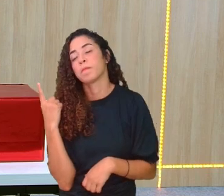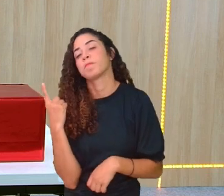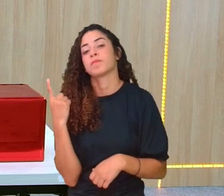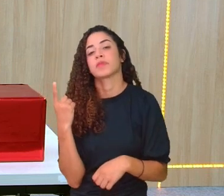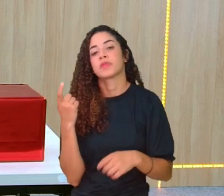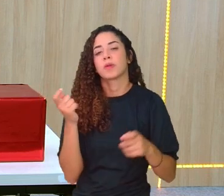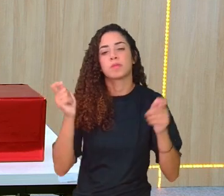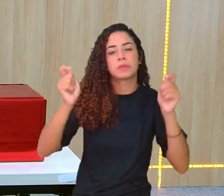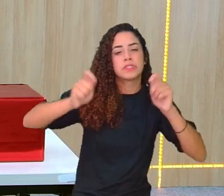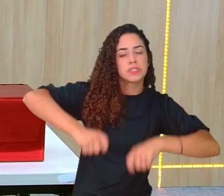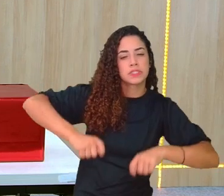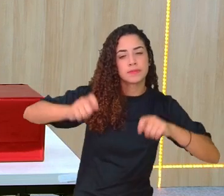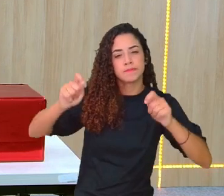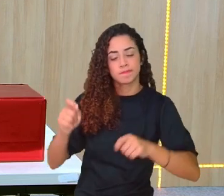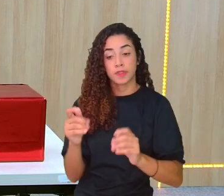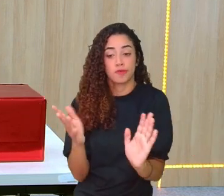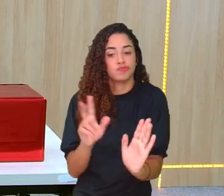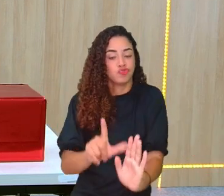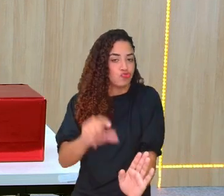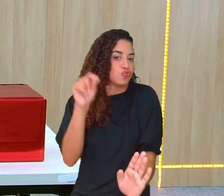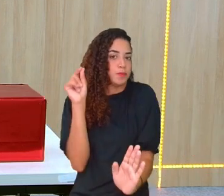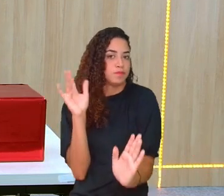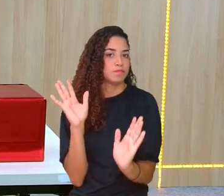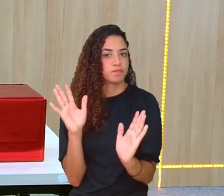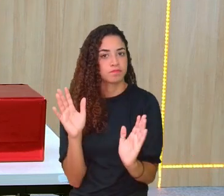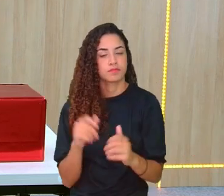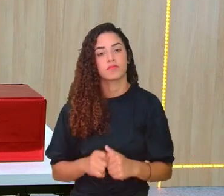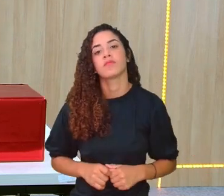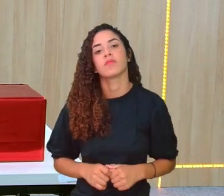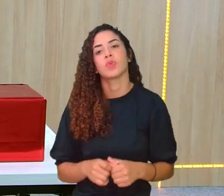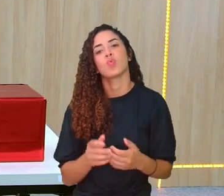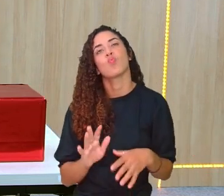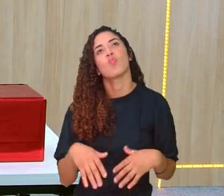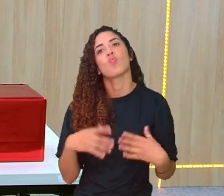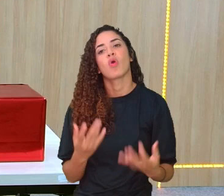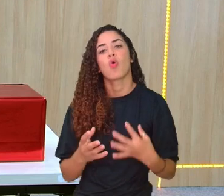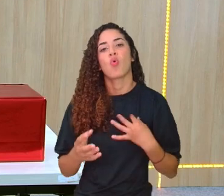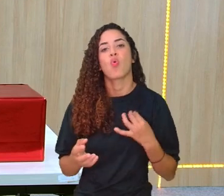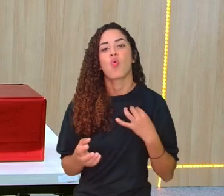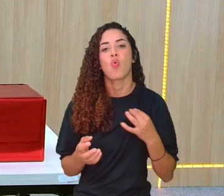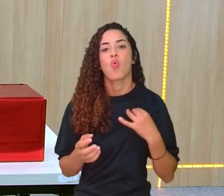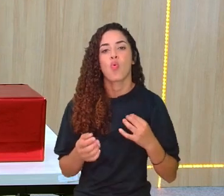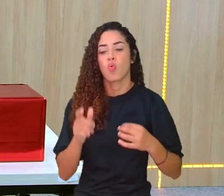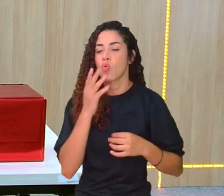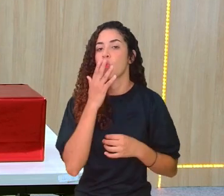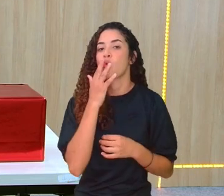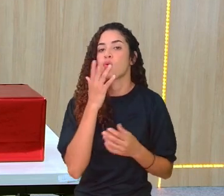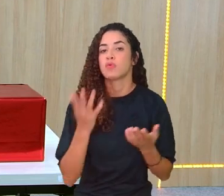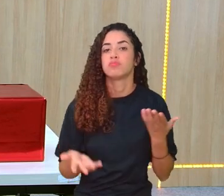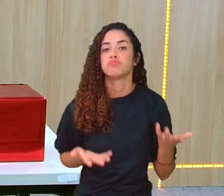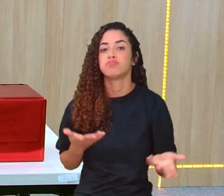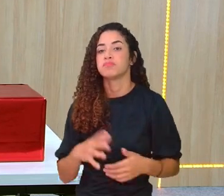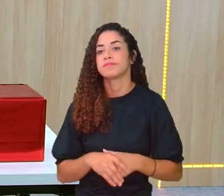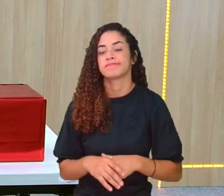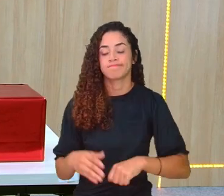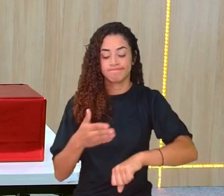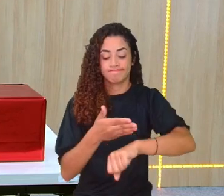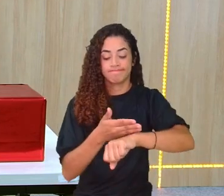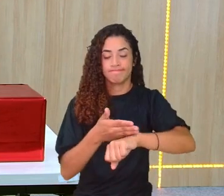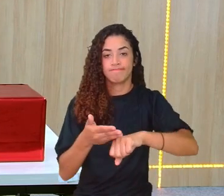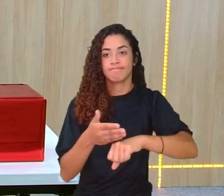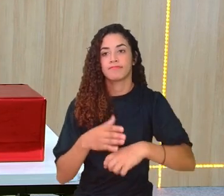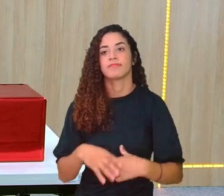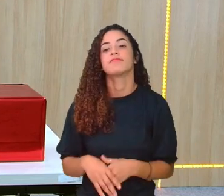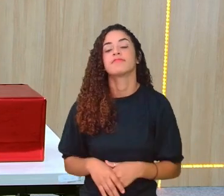essas possibilidades, escolhi. Qual a cor da camisa, Marta, que você escolheria aqui? A branca.